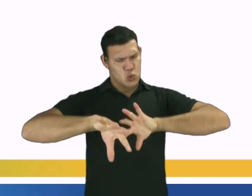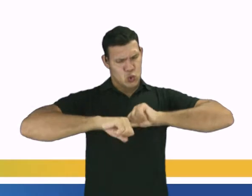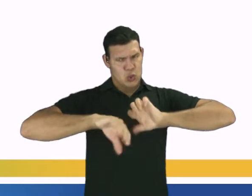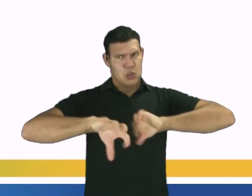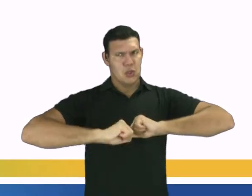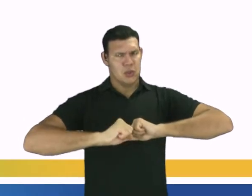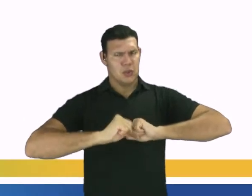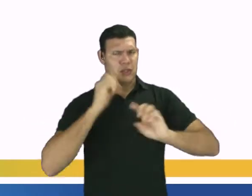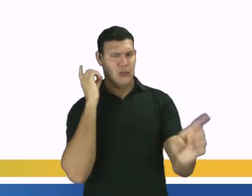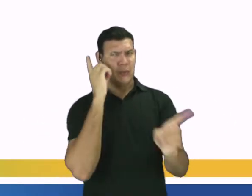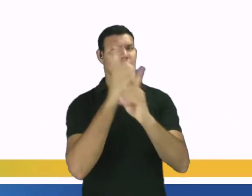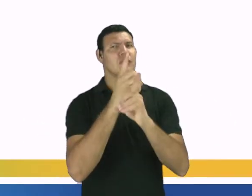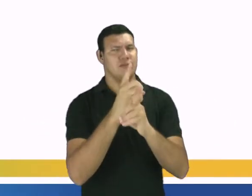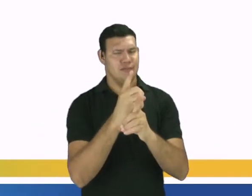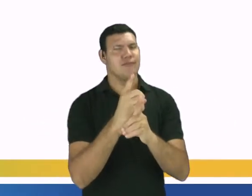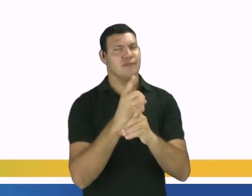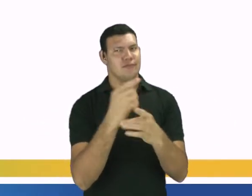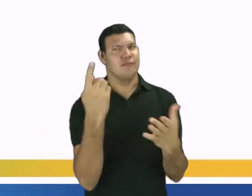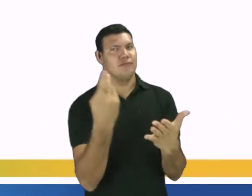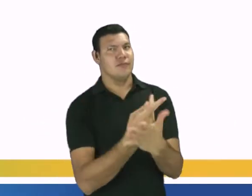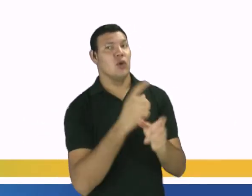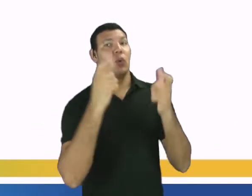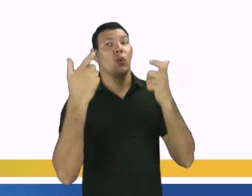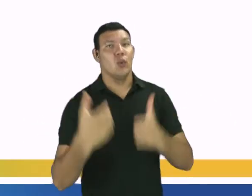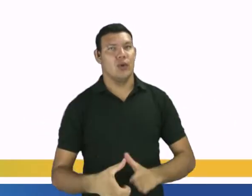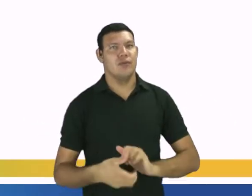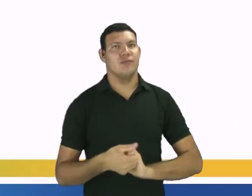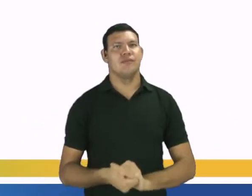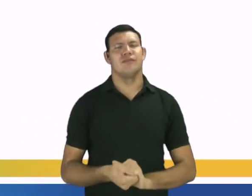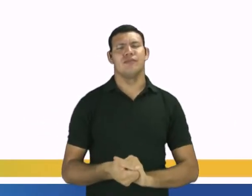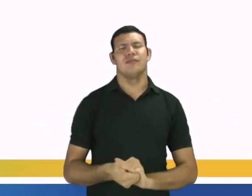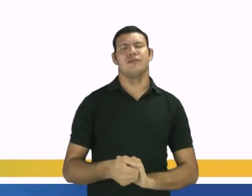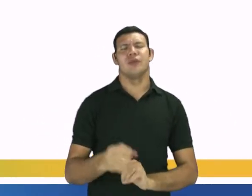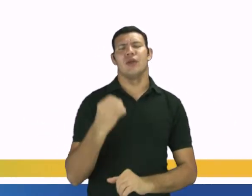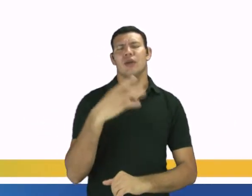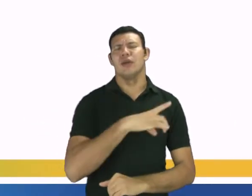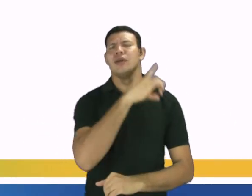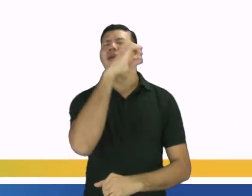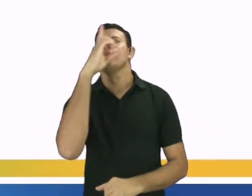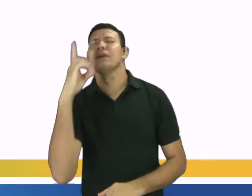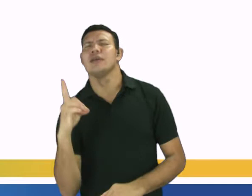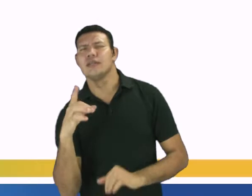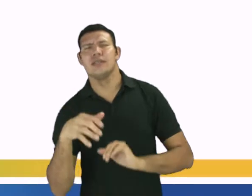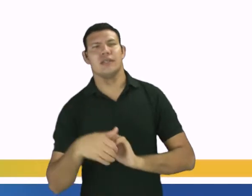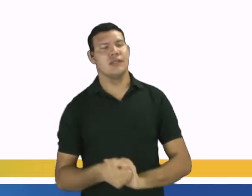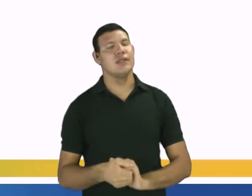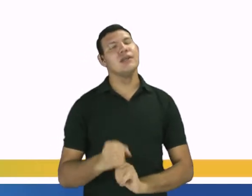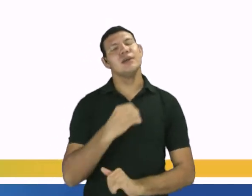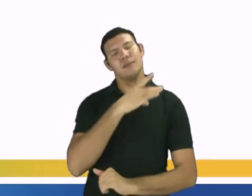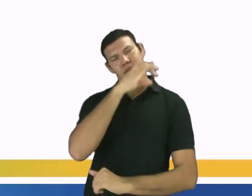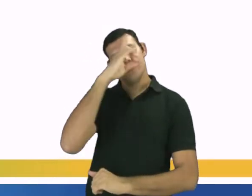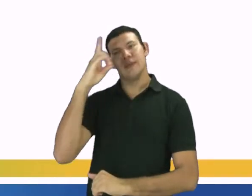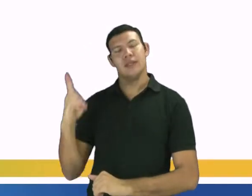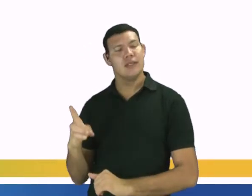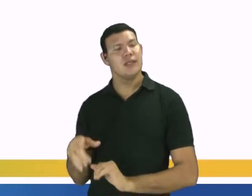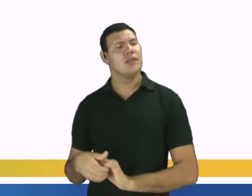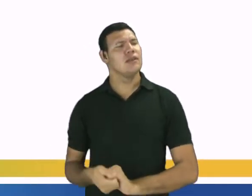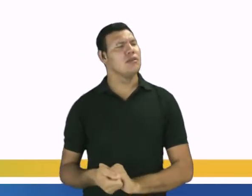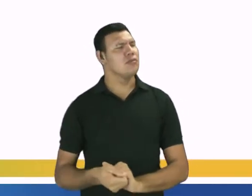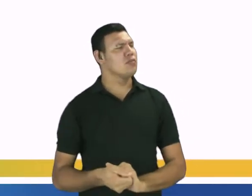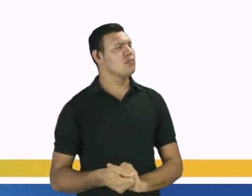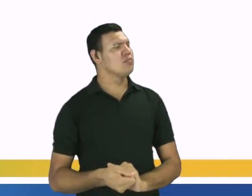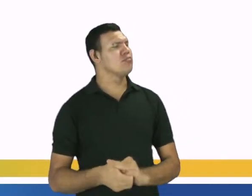lata mesmo, tá? De primeira. Vamos ver? Olha lá, ó. Buenos días. Buenos días. ¿En qué